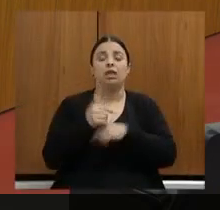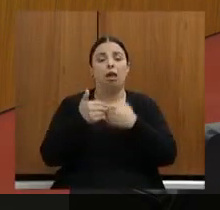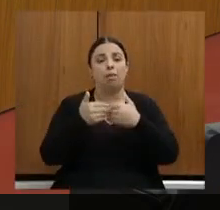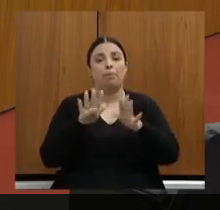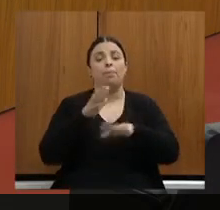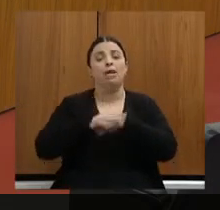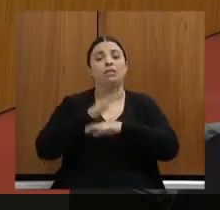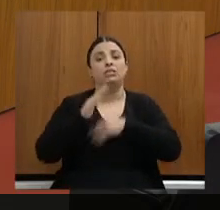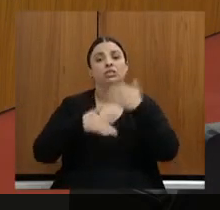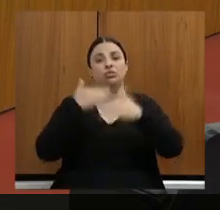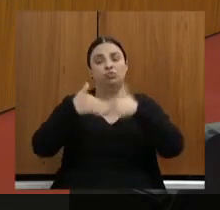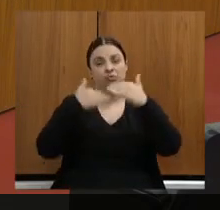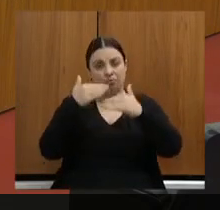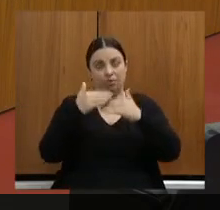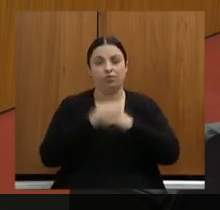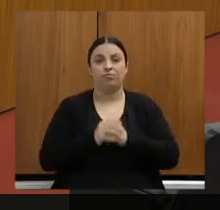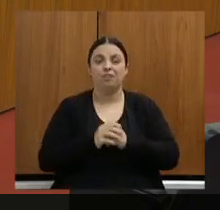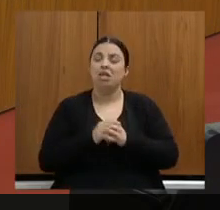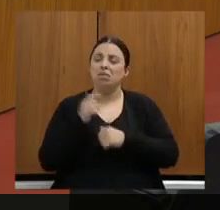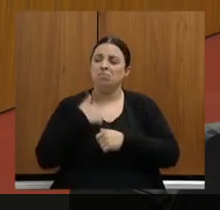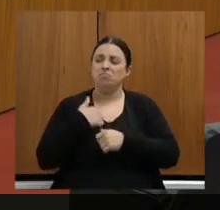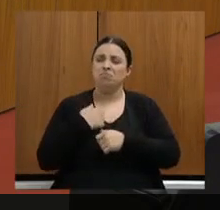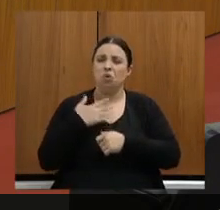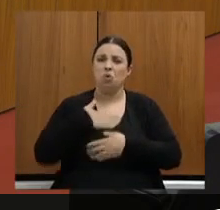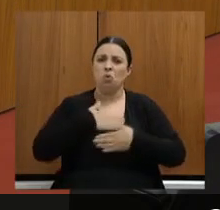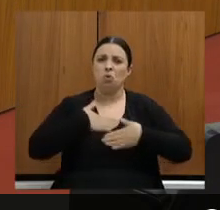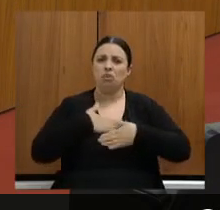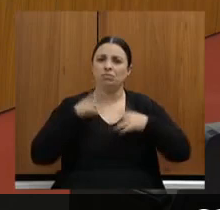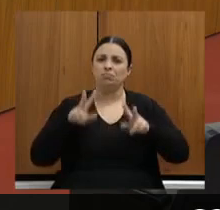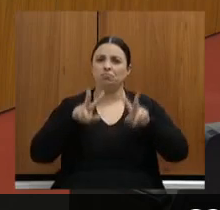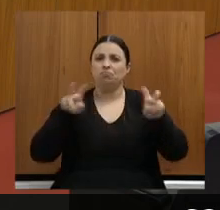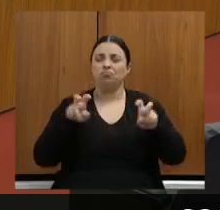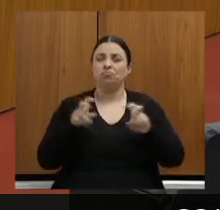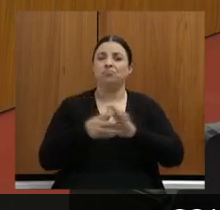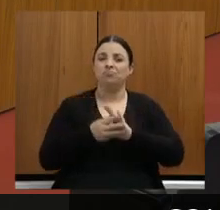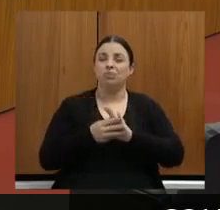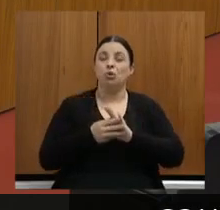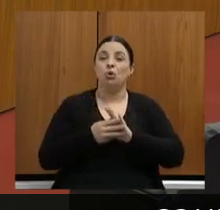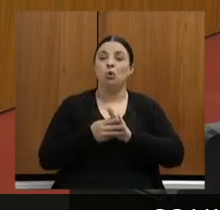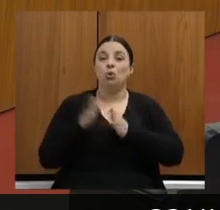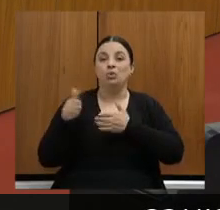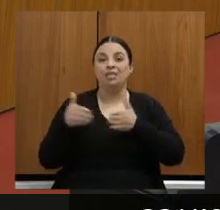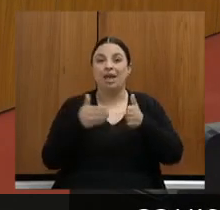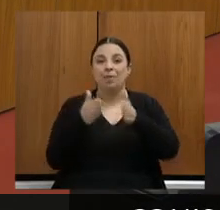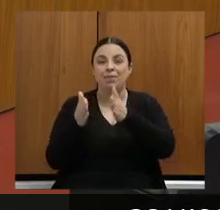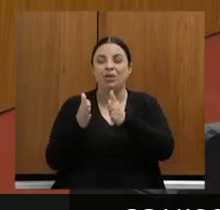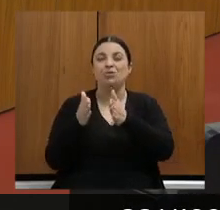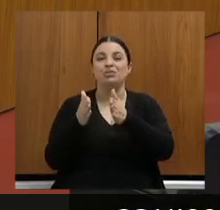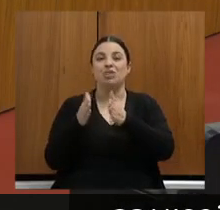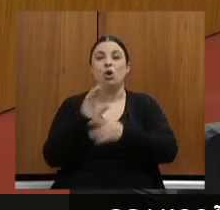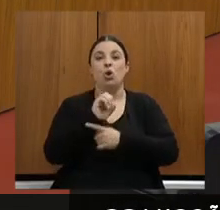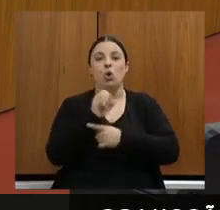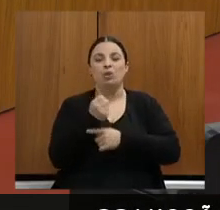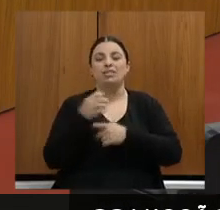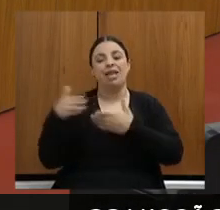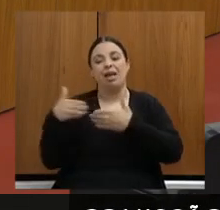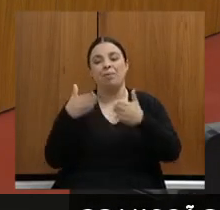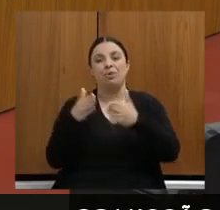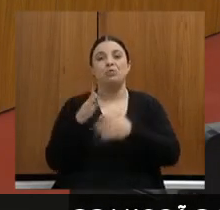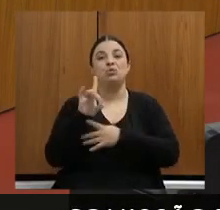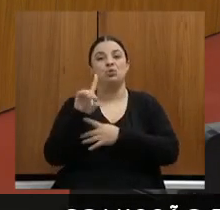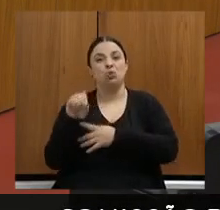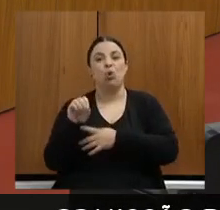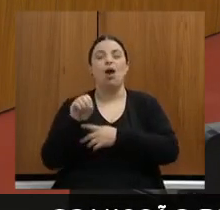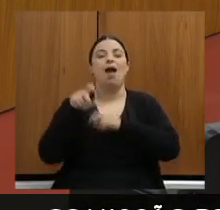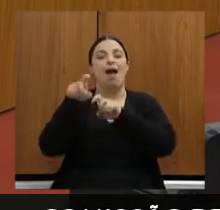estado que mais que se encontra Expresso está eu gostei do nome sugerido pelo era minhas doar os caminhos do Agro é muito bom